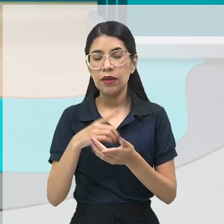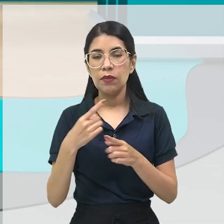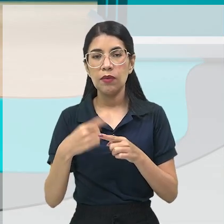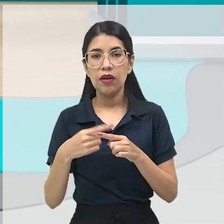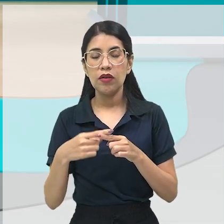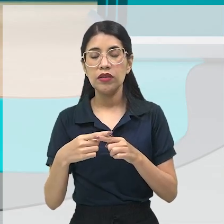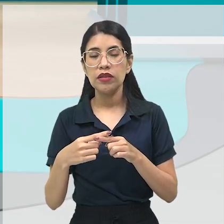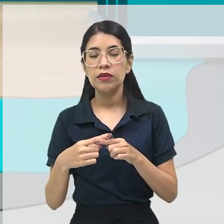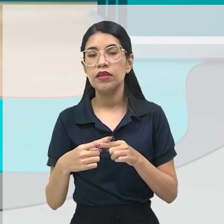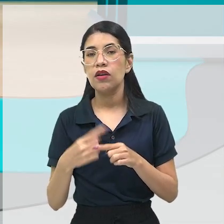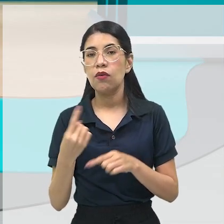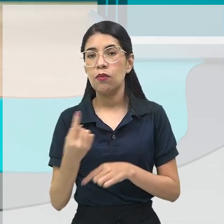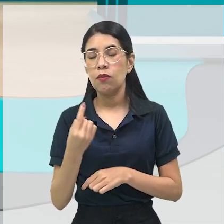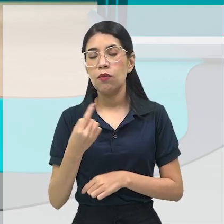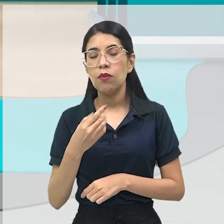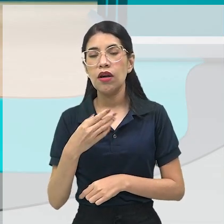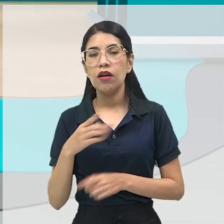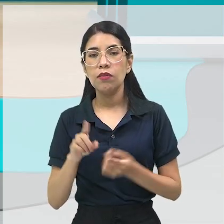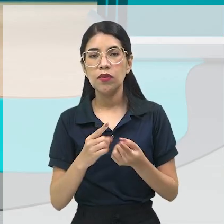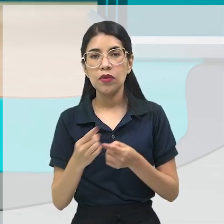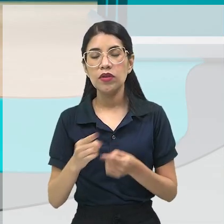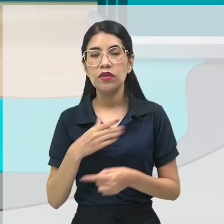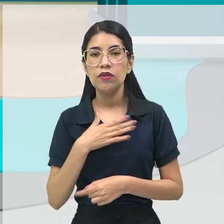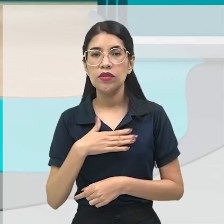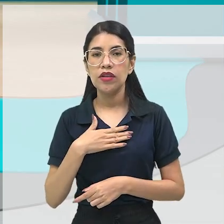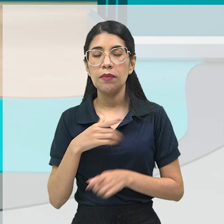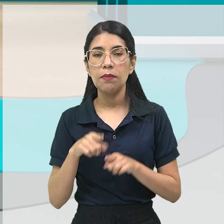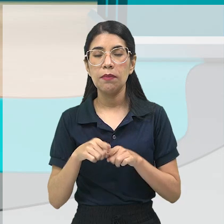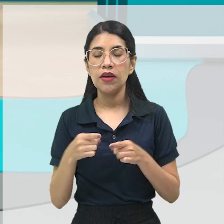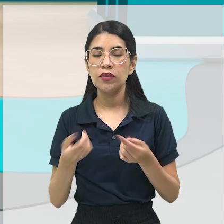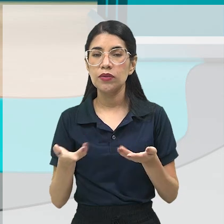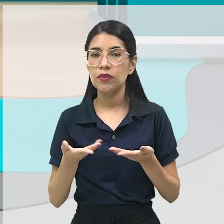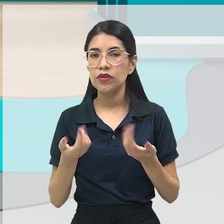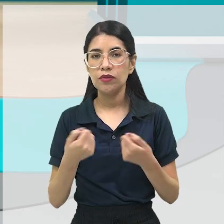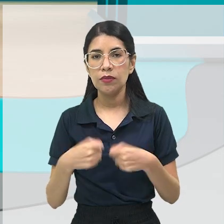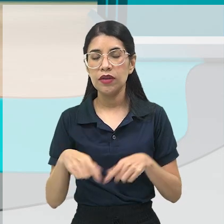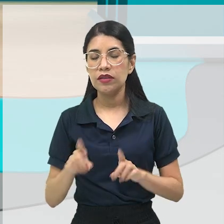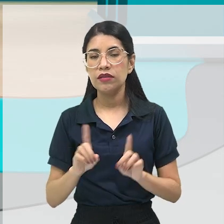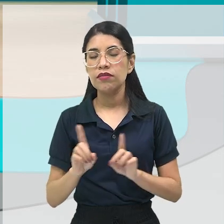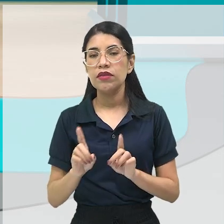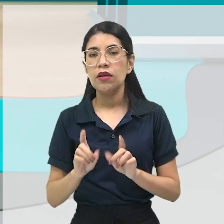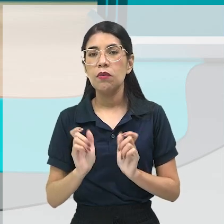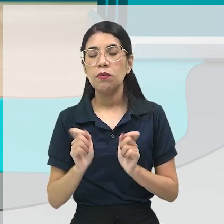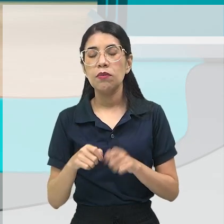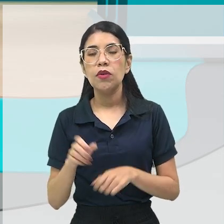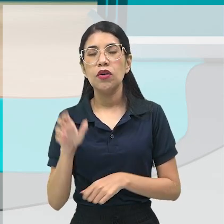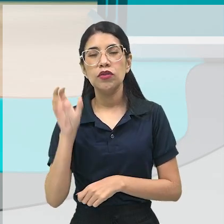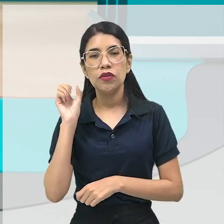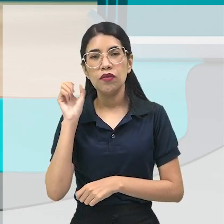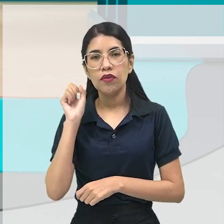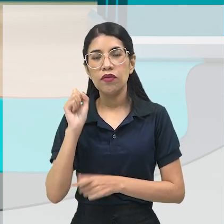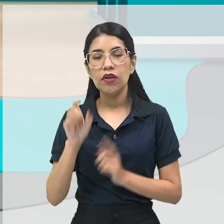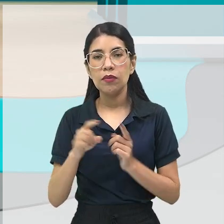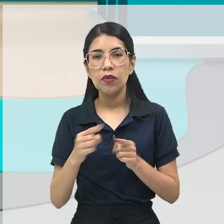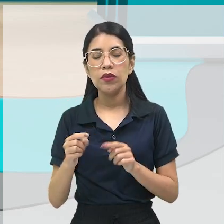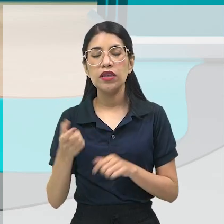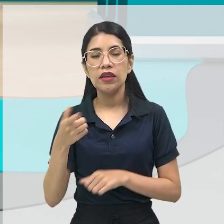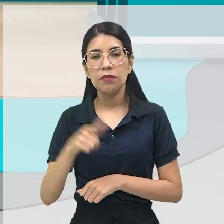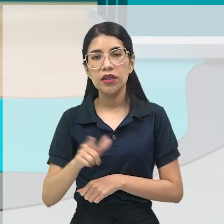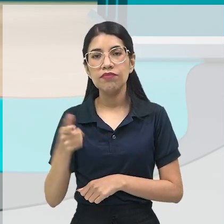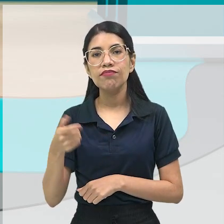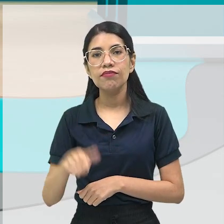uma música? Hoje em dia não precisa mais isso. A gente pode ouvir aquela música e ainda colocar no